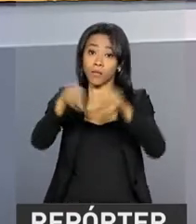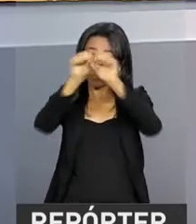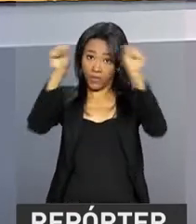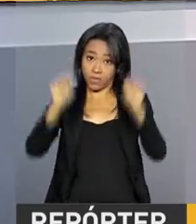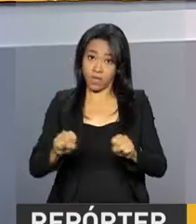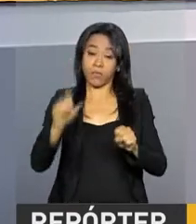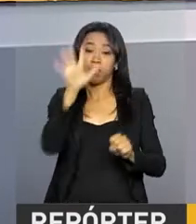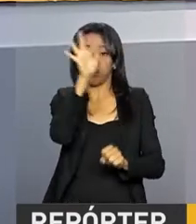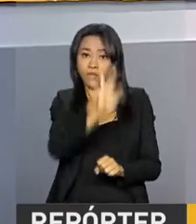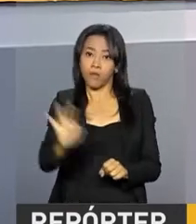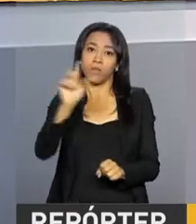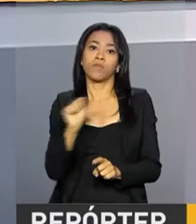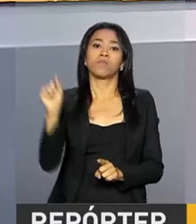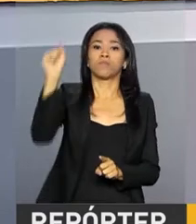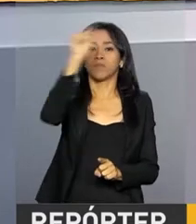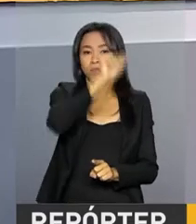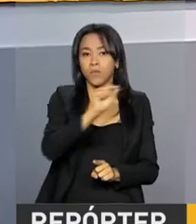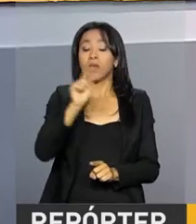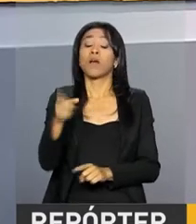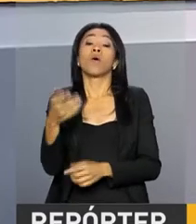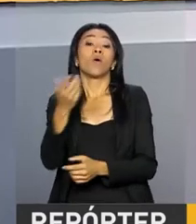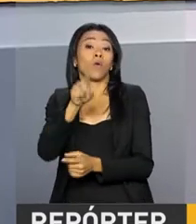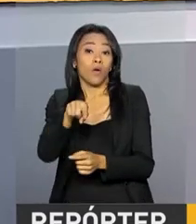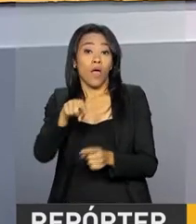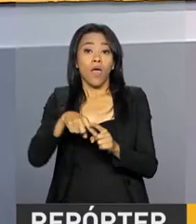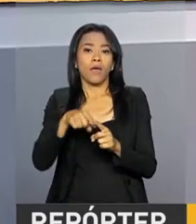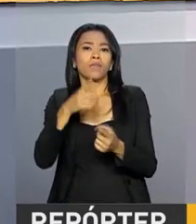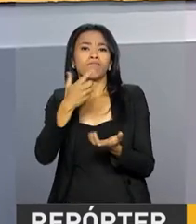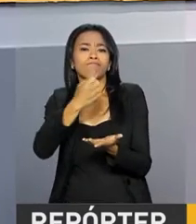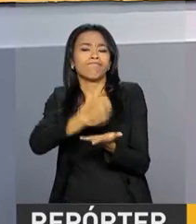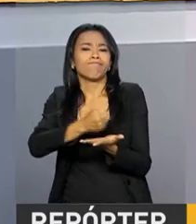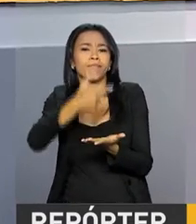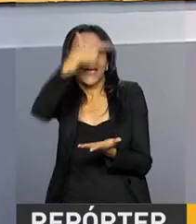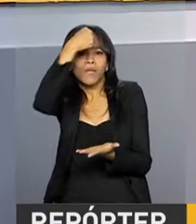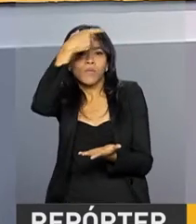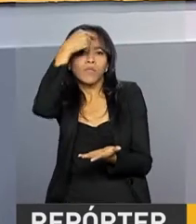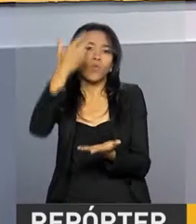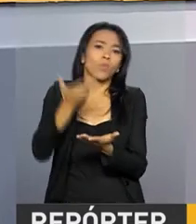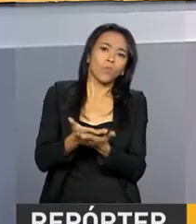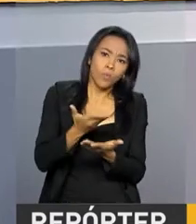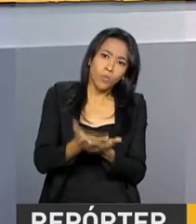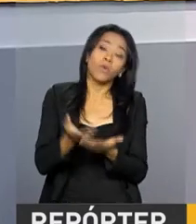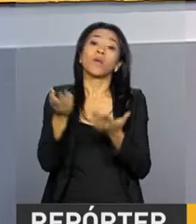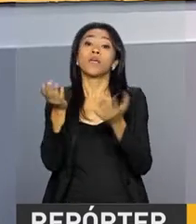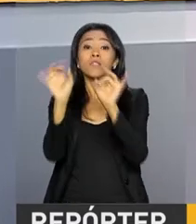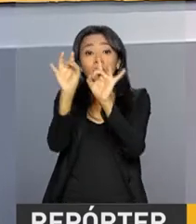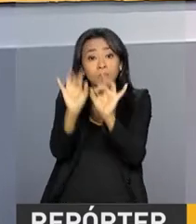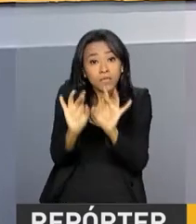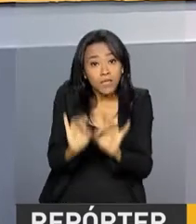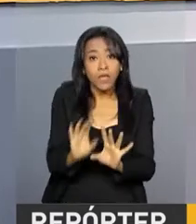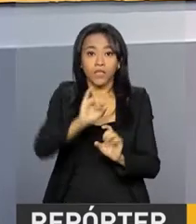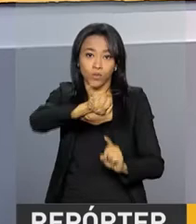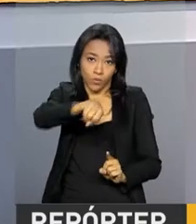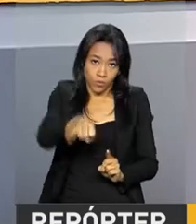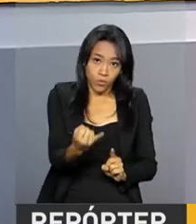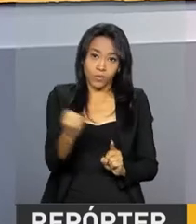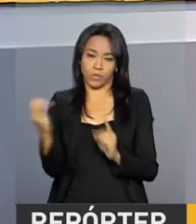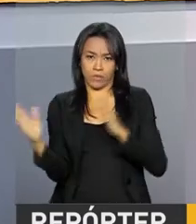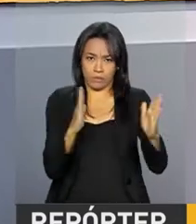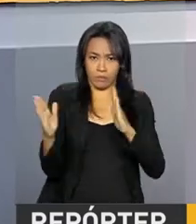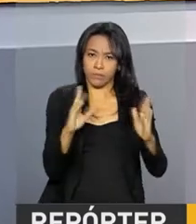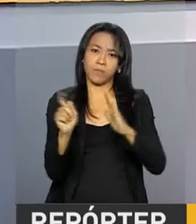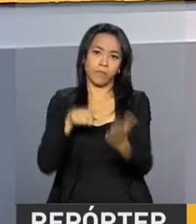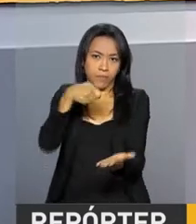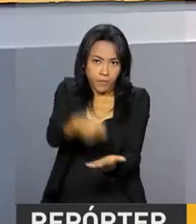o programa financia estudantes matriculados em cursos de graduação com condições especiais de juros e prazo de